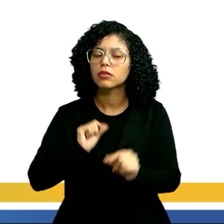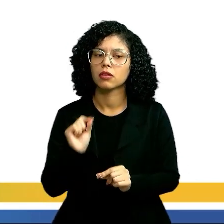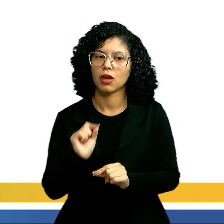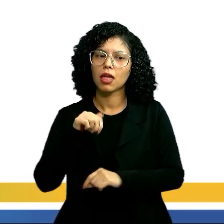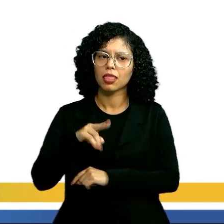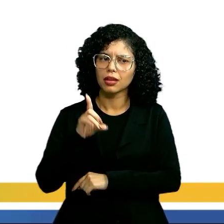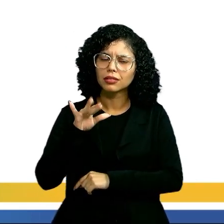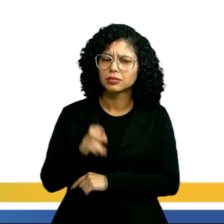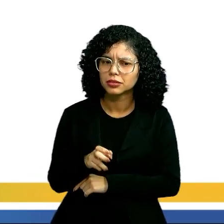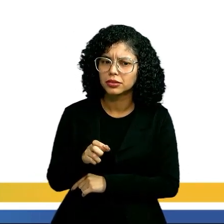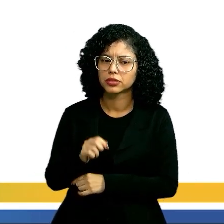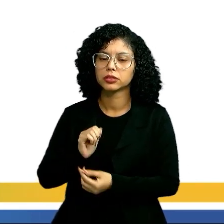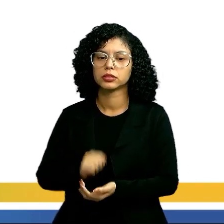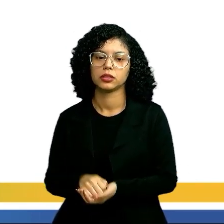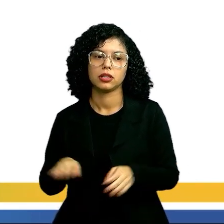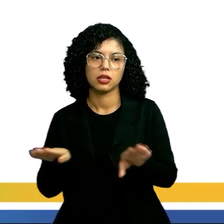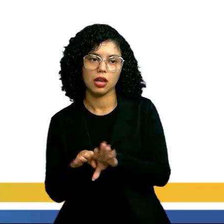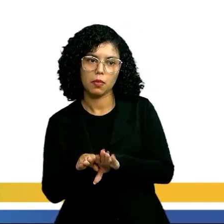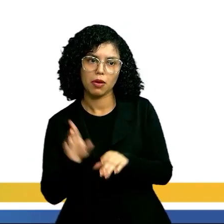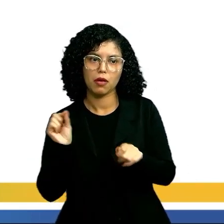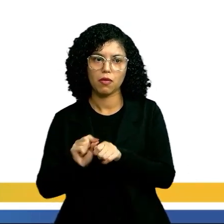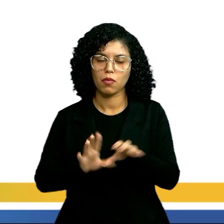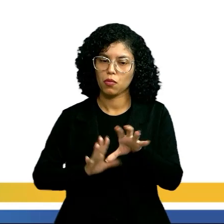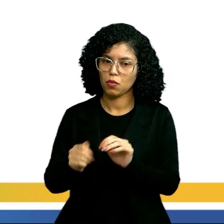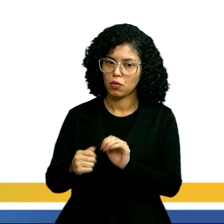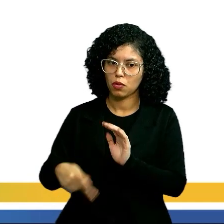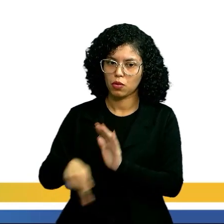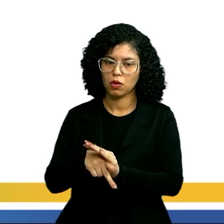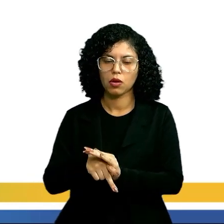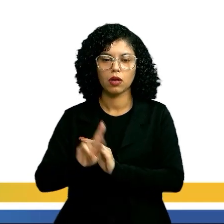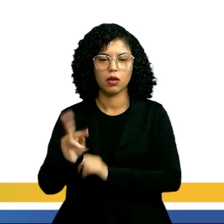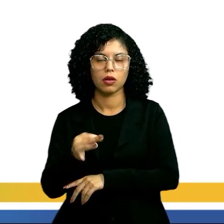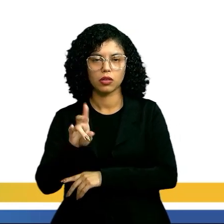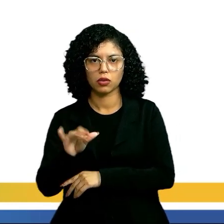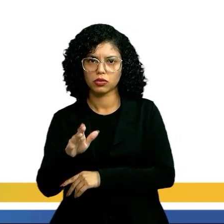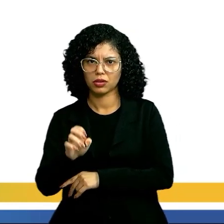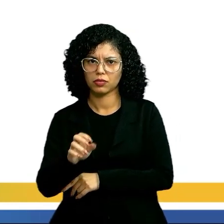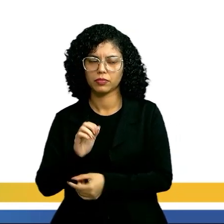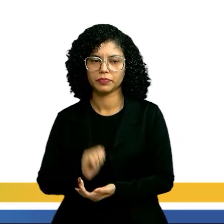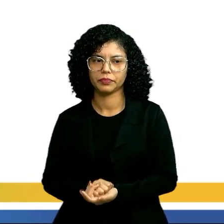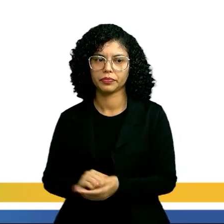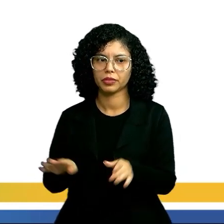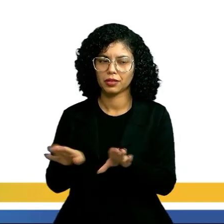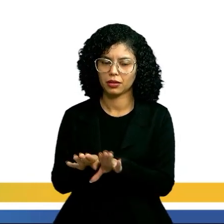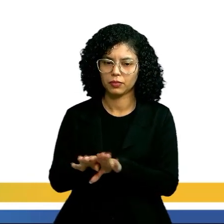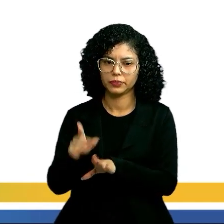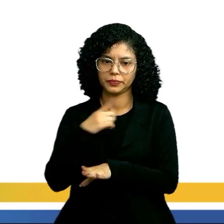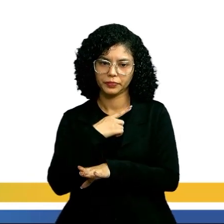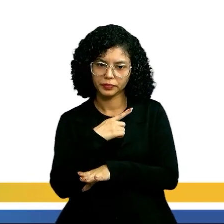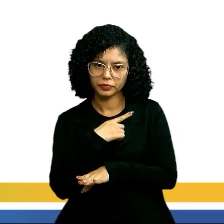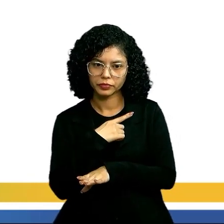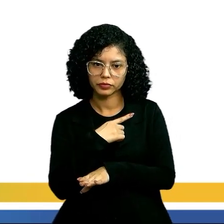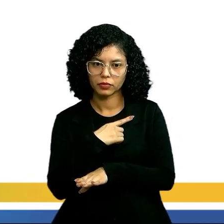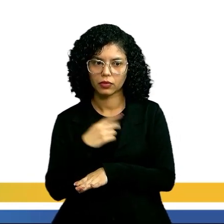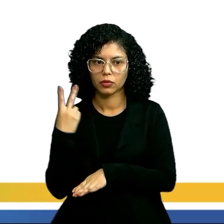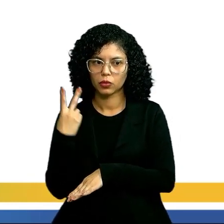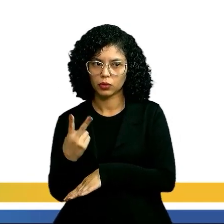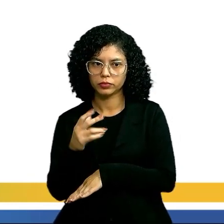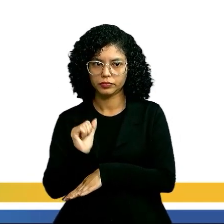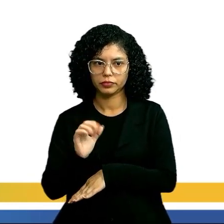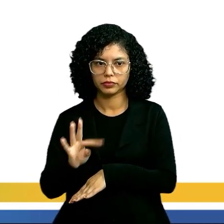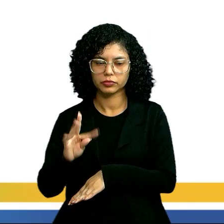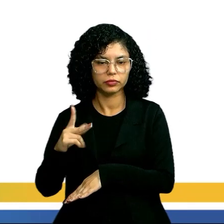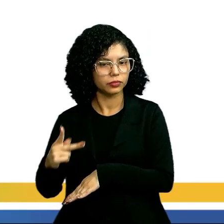NAD, e a formação de hidrogênio iônico, mas também a formação de 2